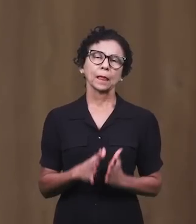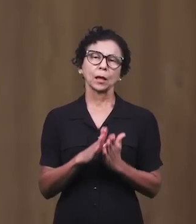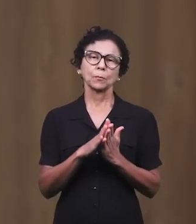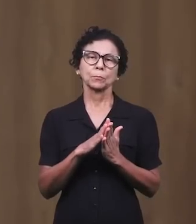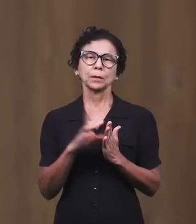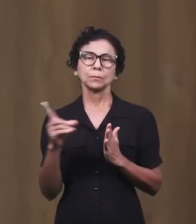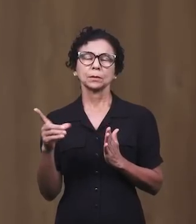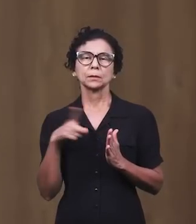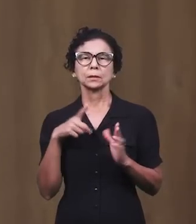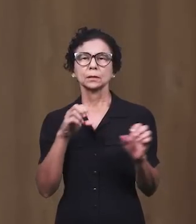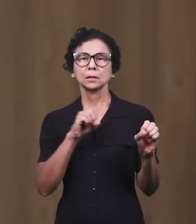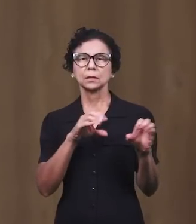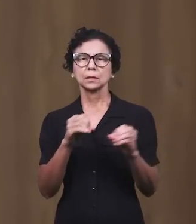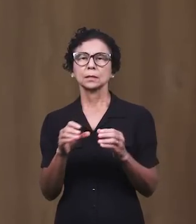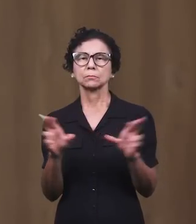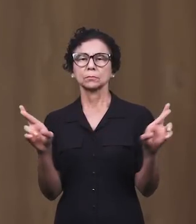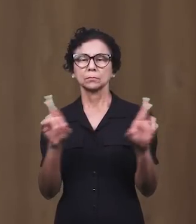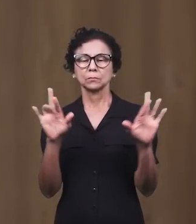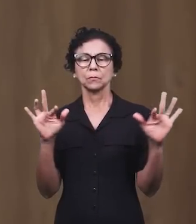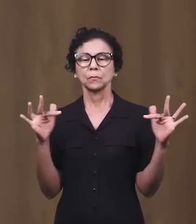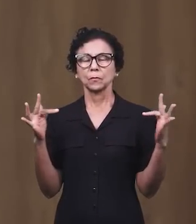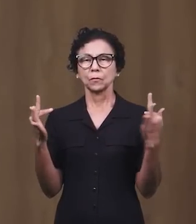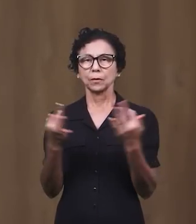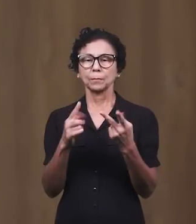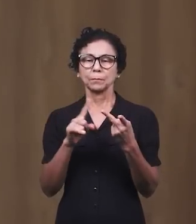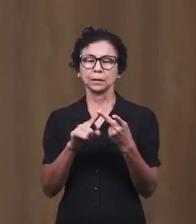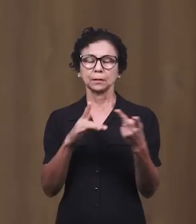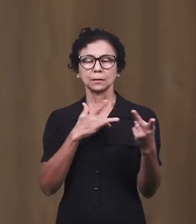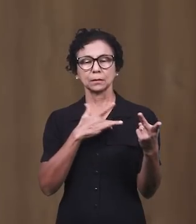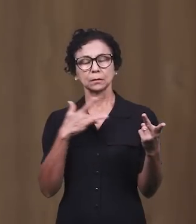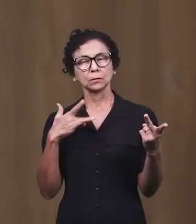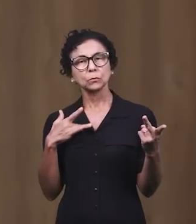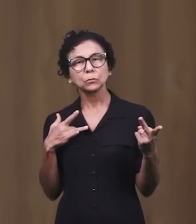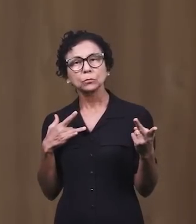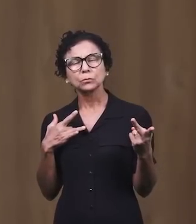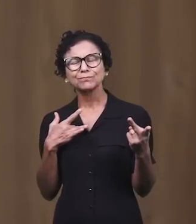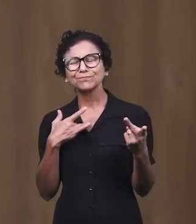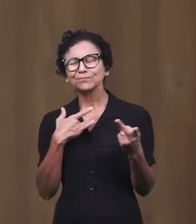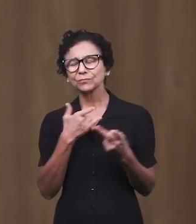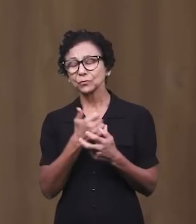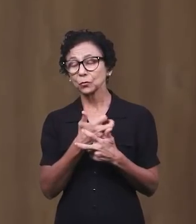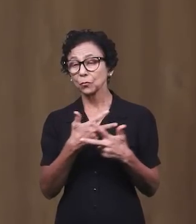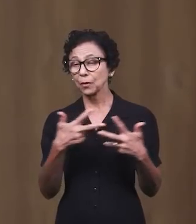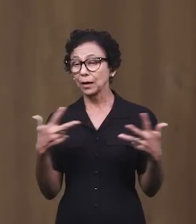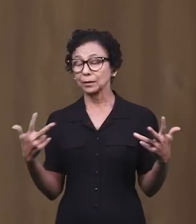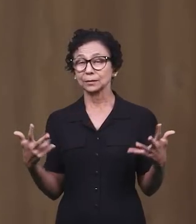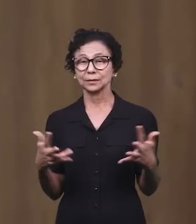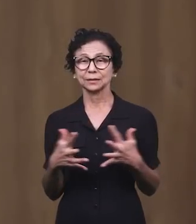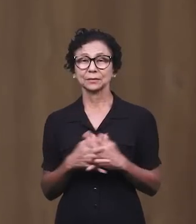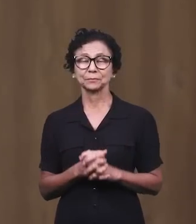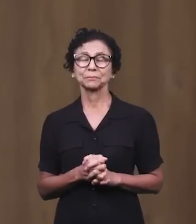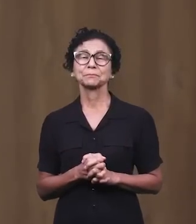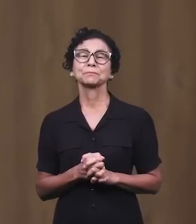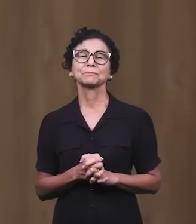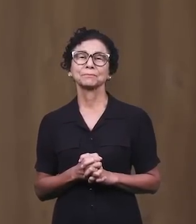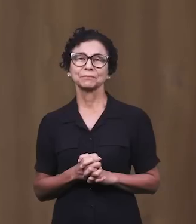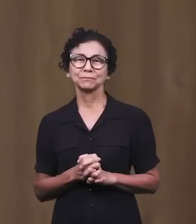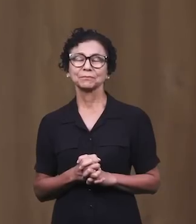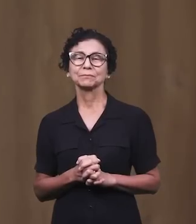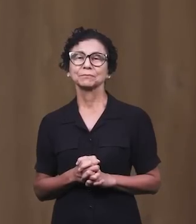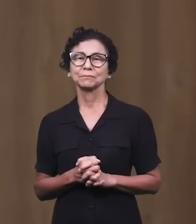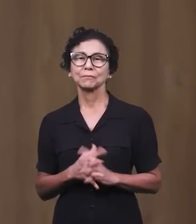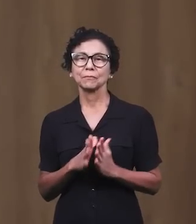ensinos sobre relações familiares, sobre a nossa saúde. Em vários aspectos, a Bíblia vai nos